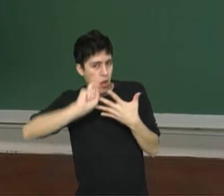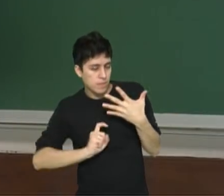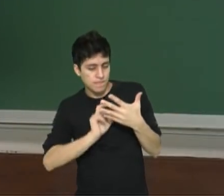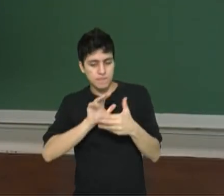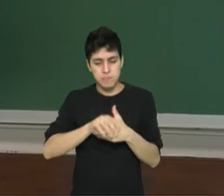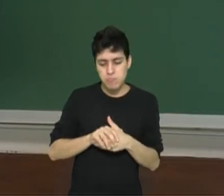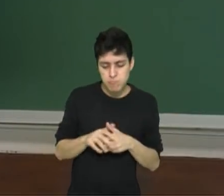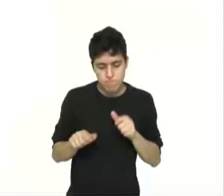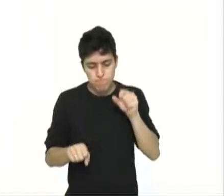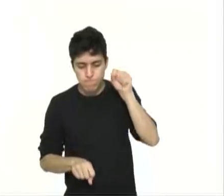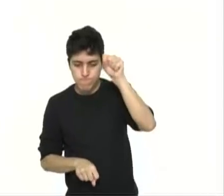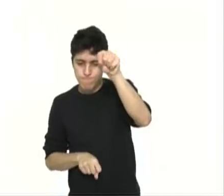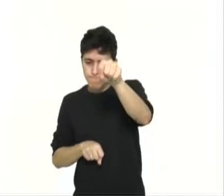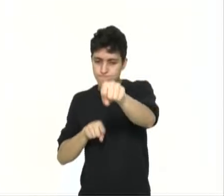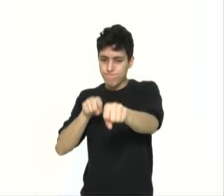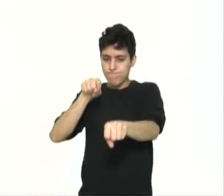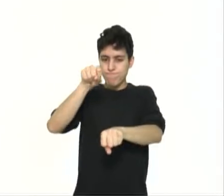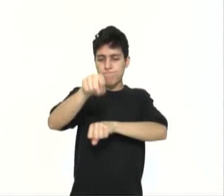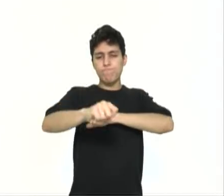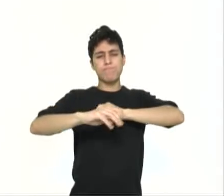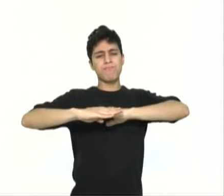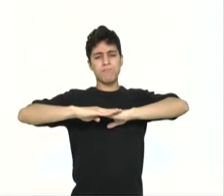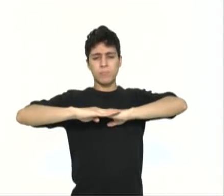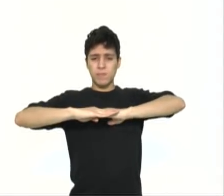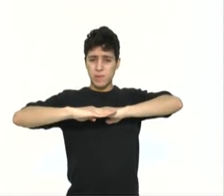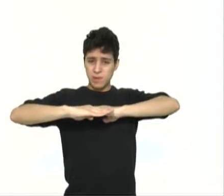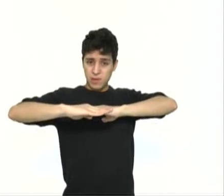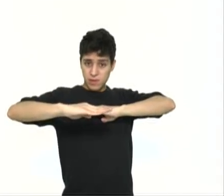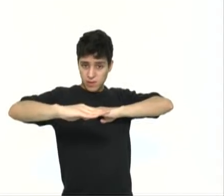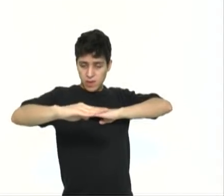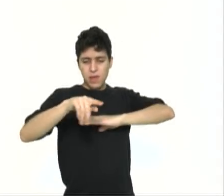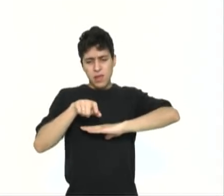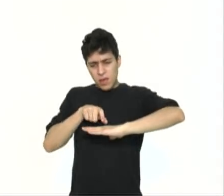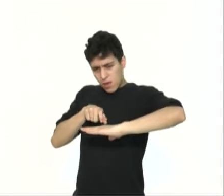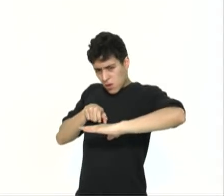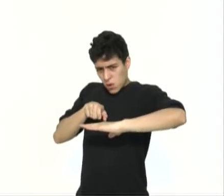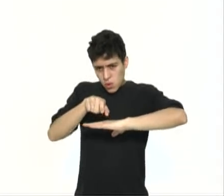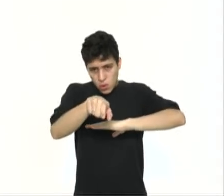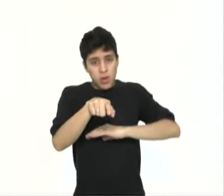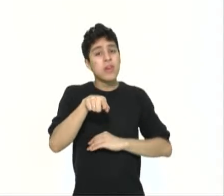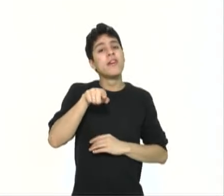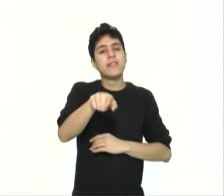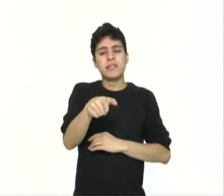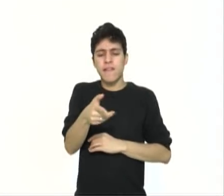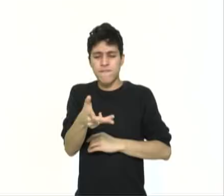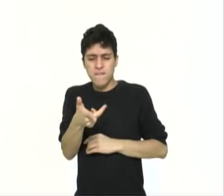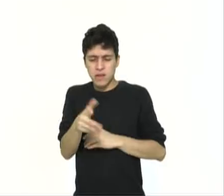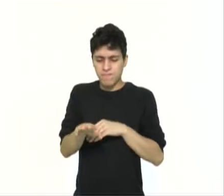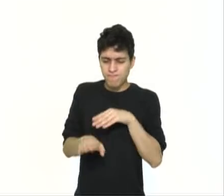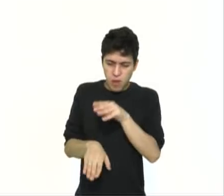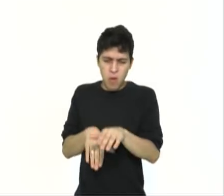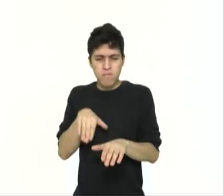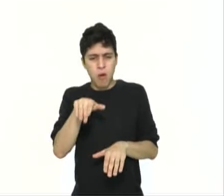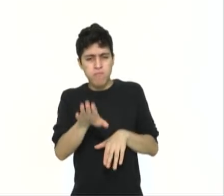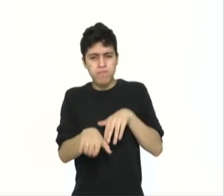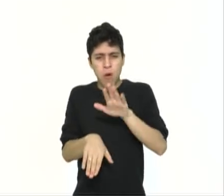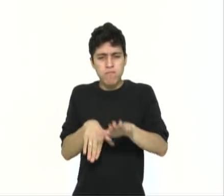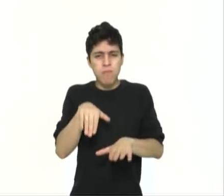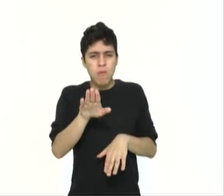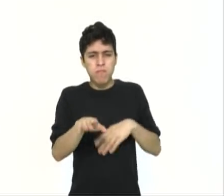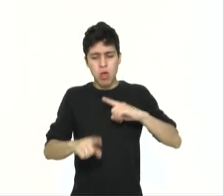num espaço, num trajeto reto e plano, você tenha mantido as suas pedaladas num